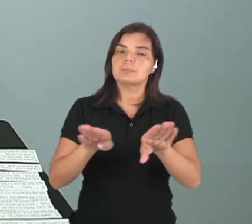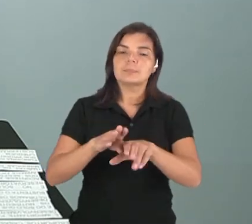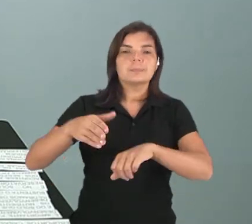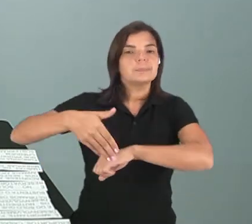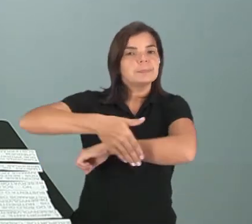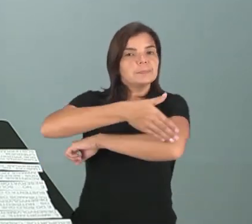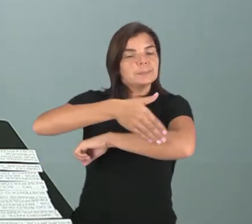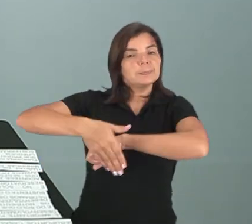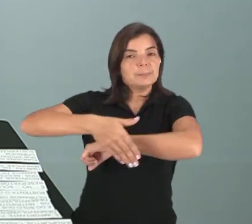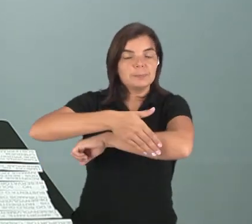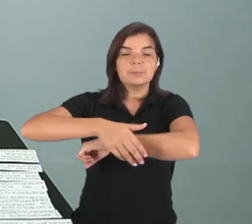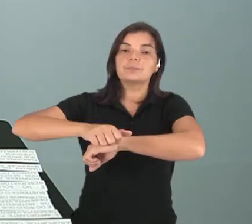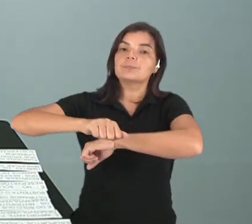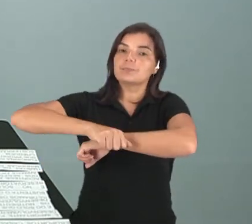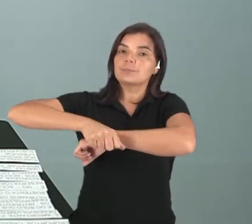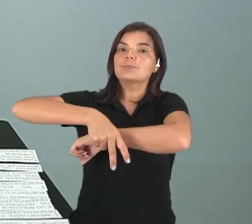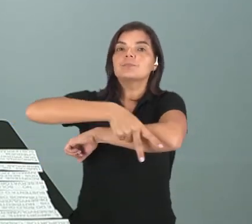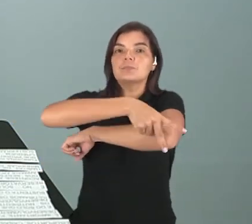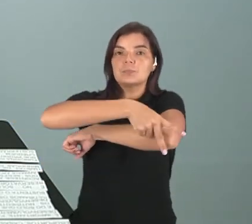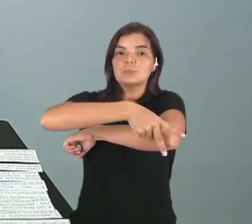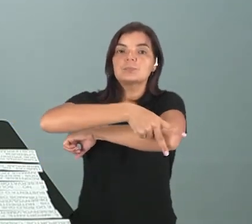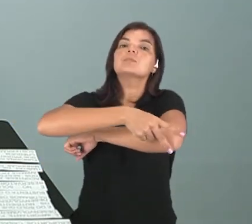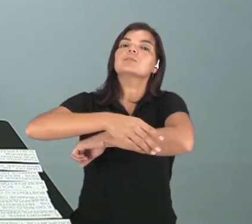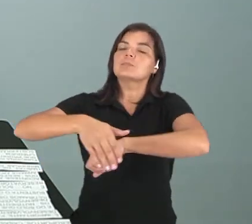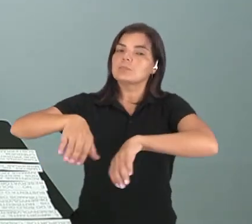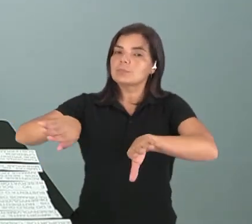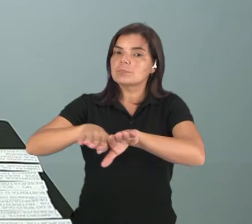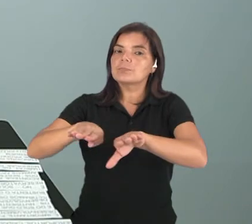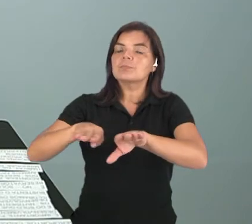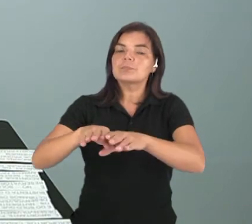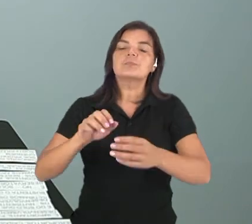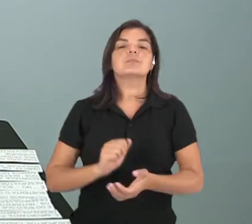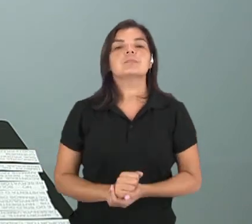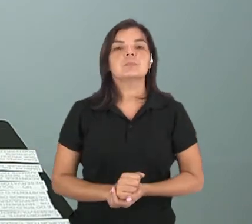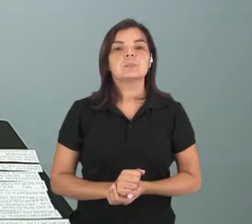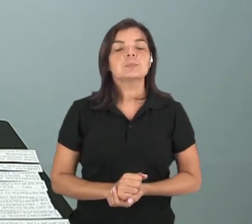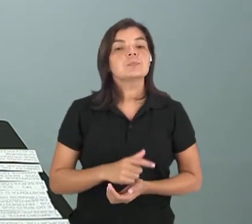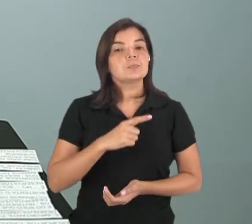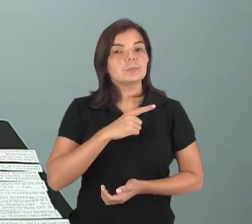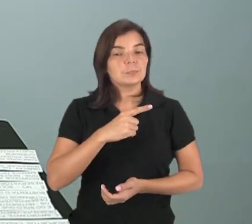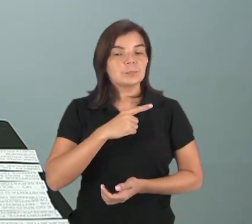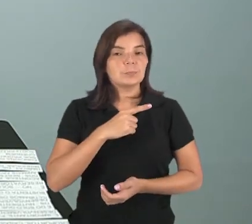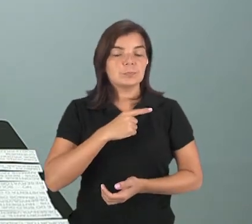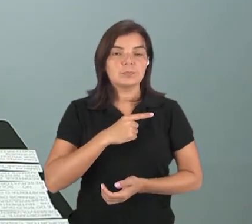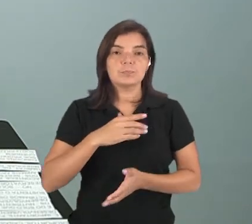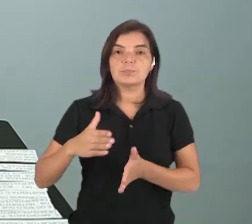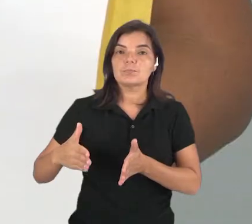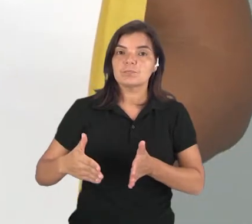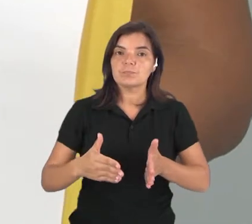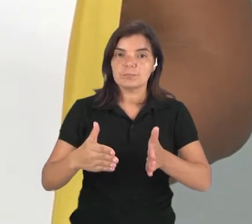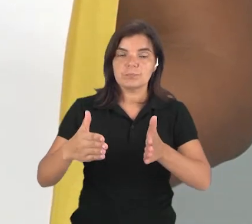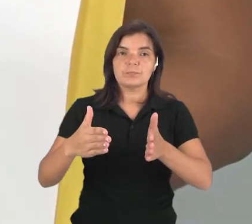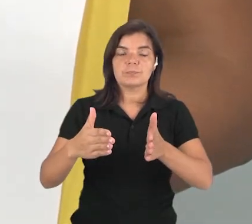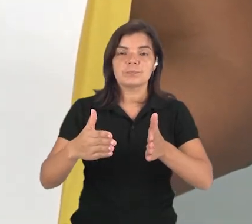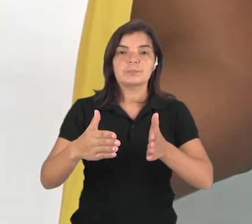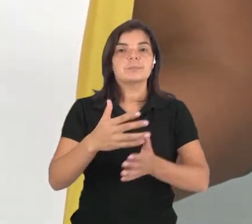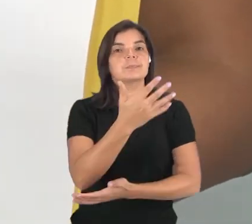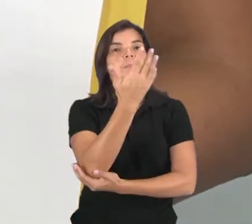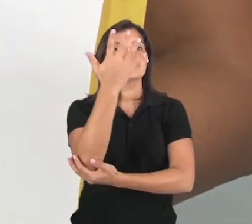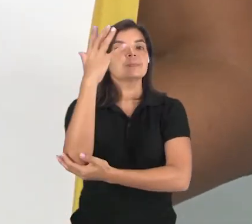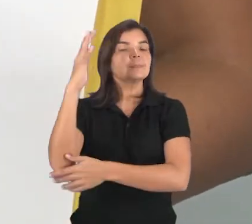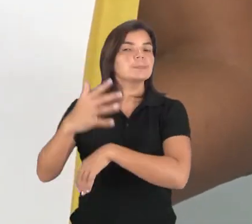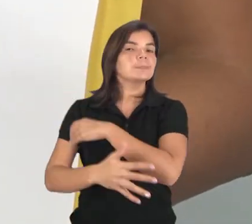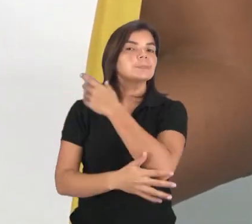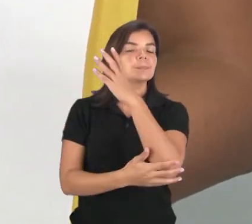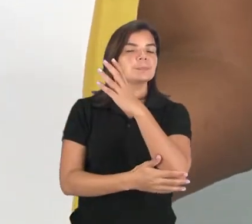grandes avenidas, certo? Aqui, né? Temos aqui a estrada e as árvores.